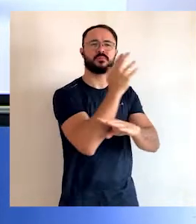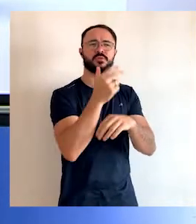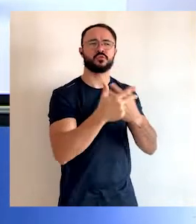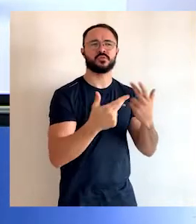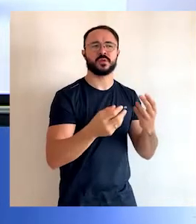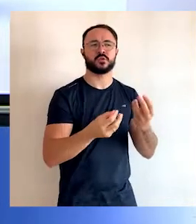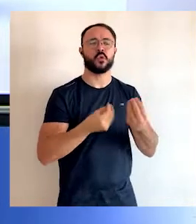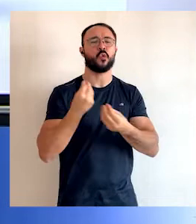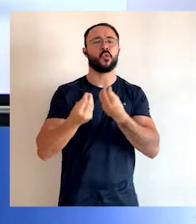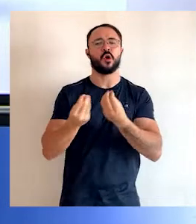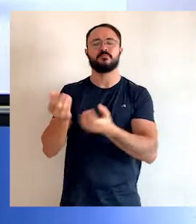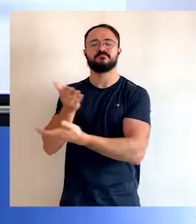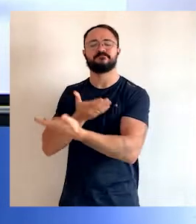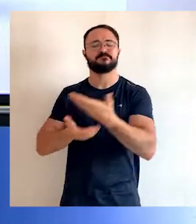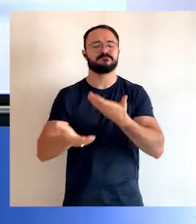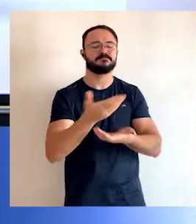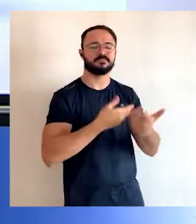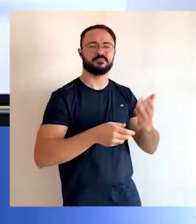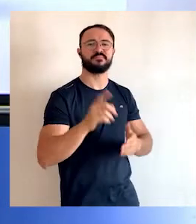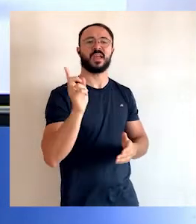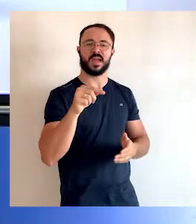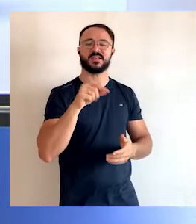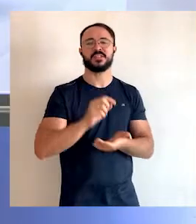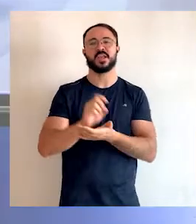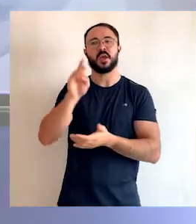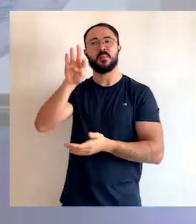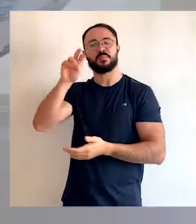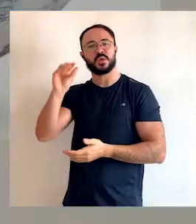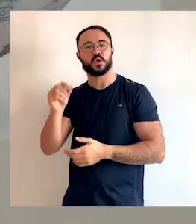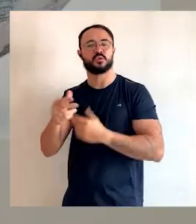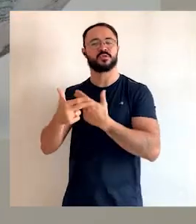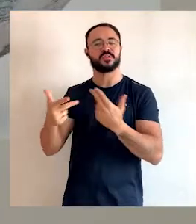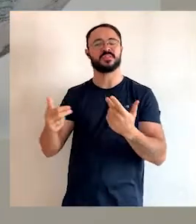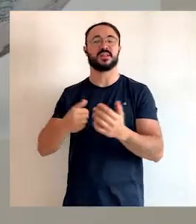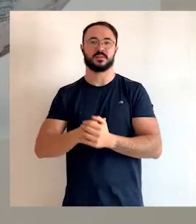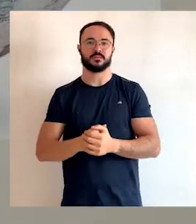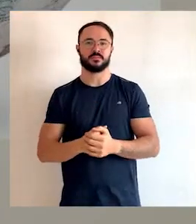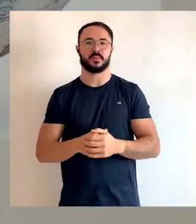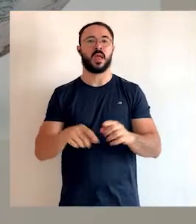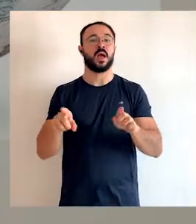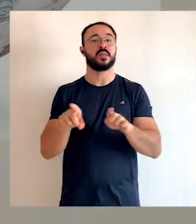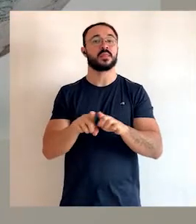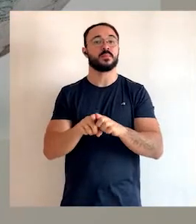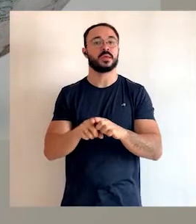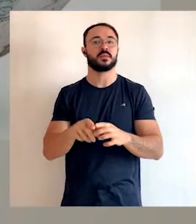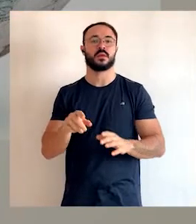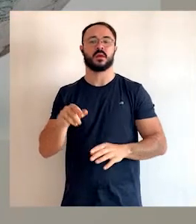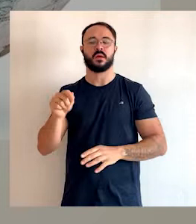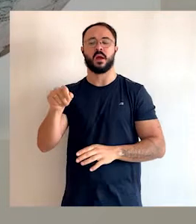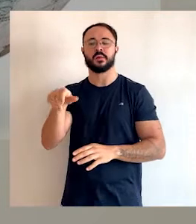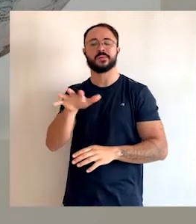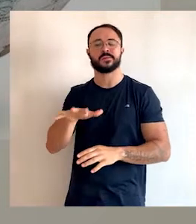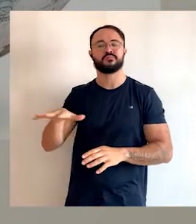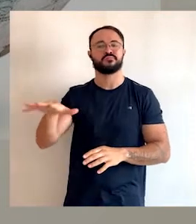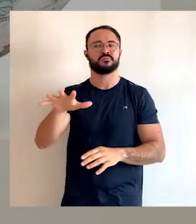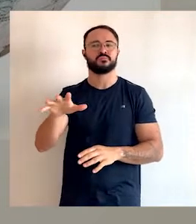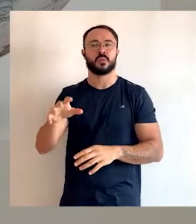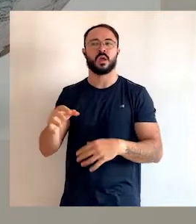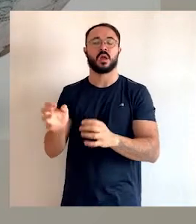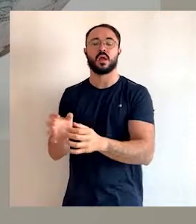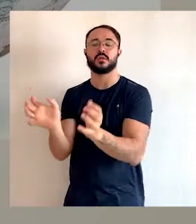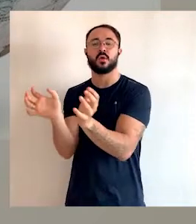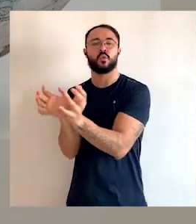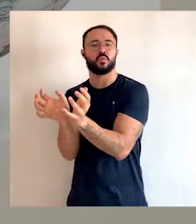nesse ambiente? Isso é biodiversidade. Nós também podemos dizer que nessa região de